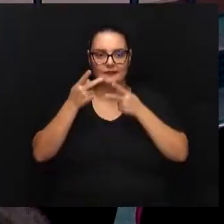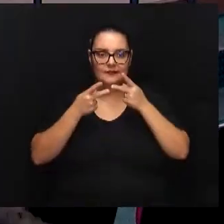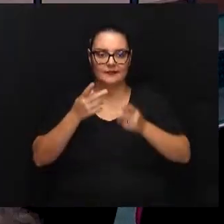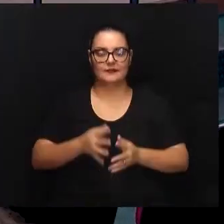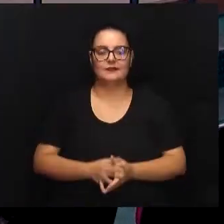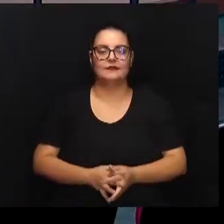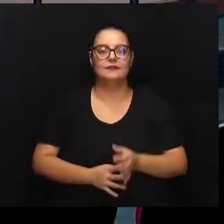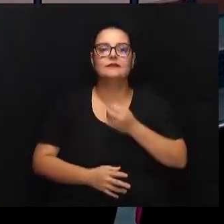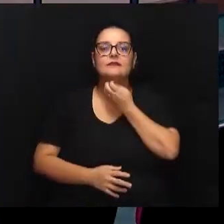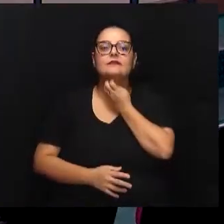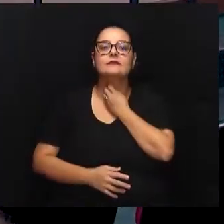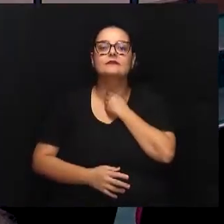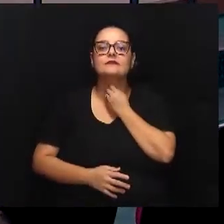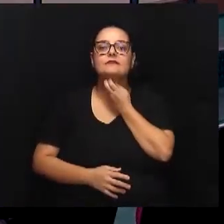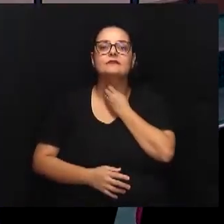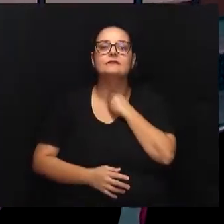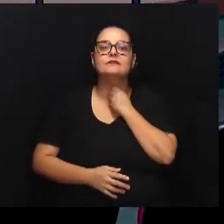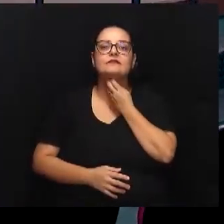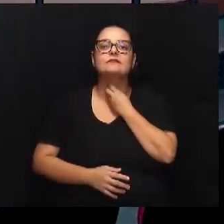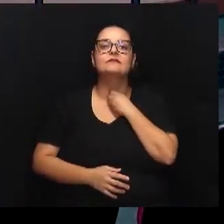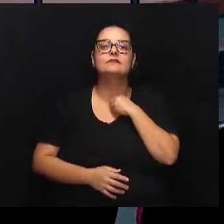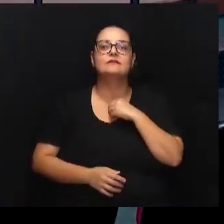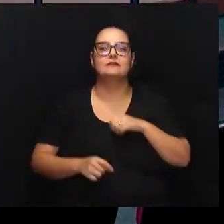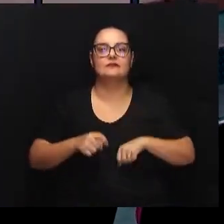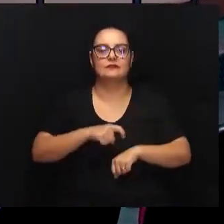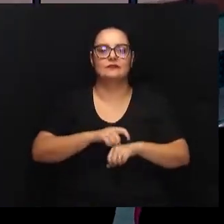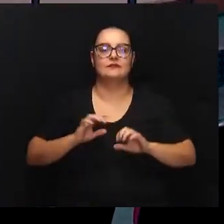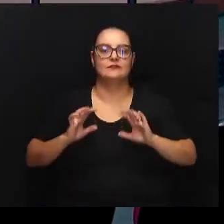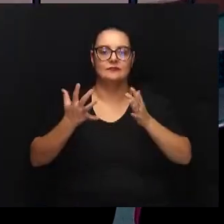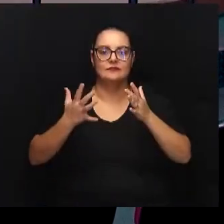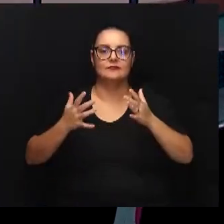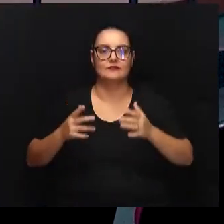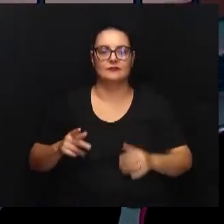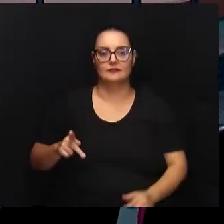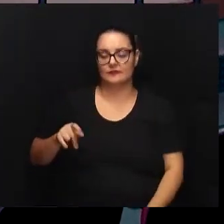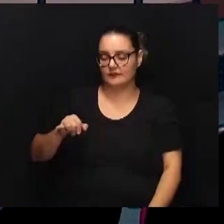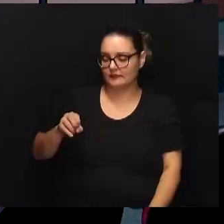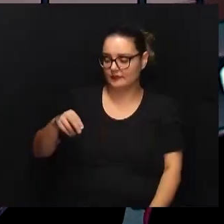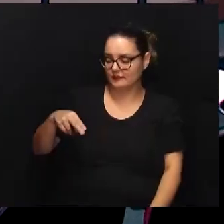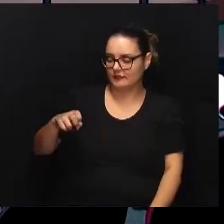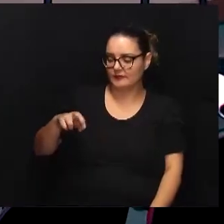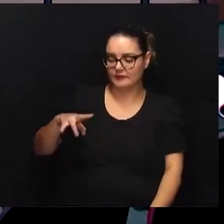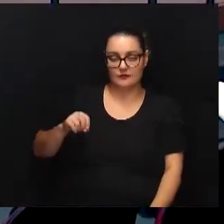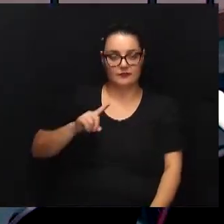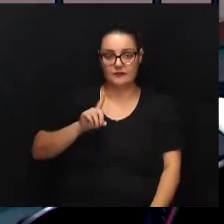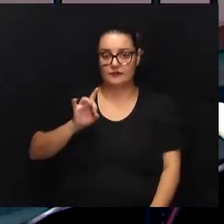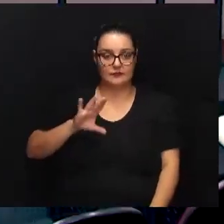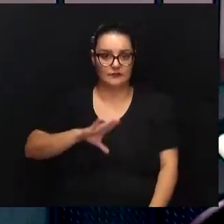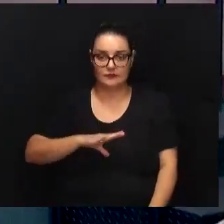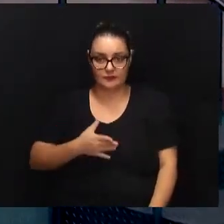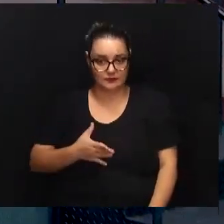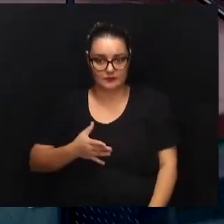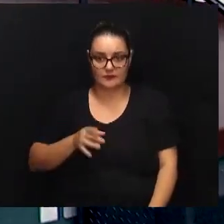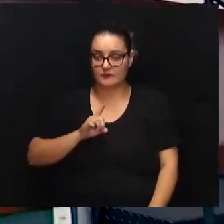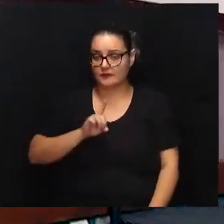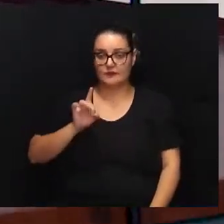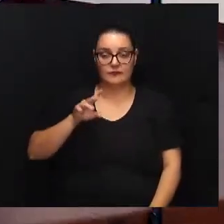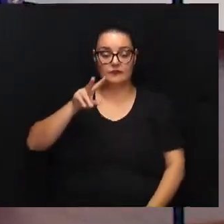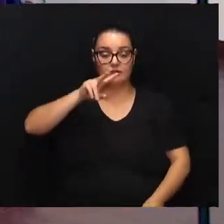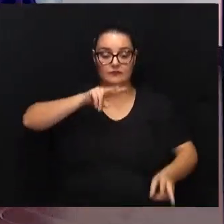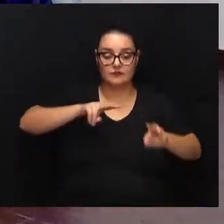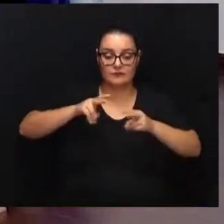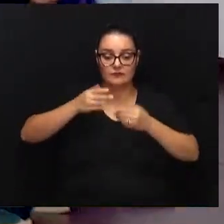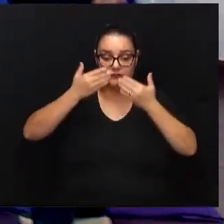Eu gostaria de fazer uma falinha e dizer que a gente trouxe esse momento de celebrar os pioneiros não apenas pela coragem, não